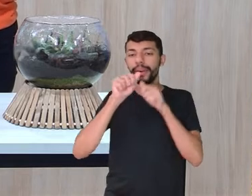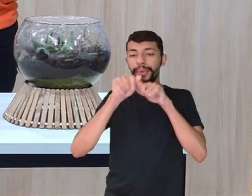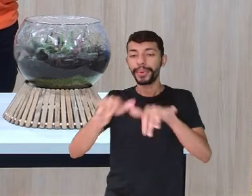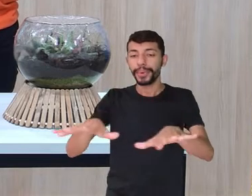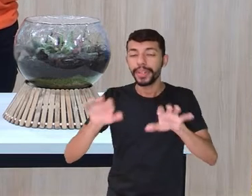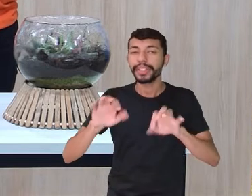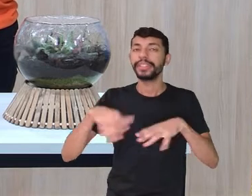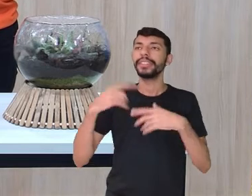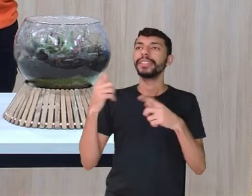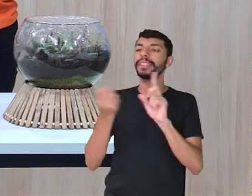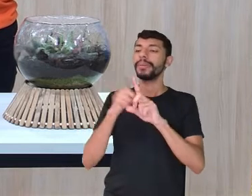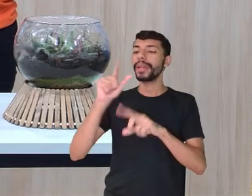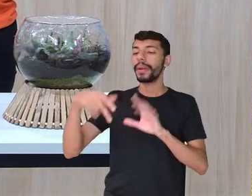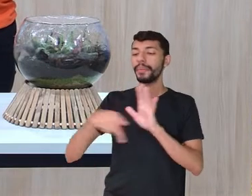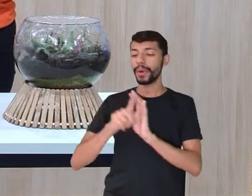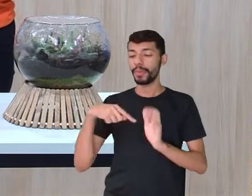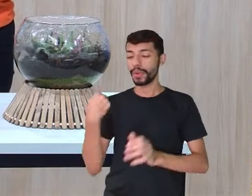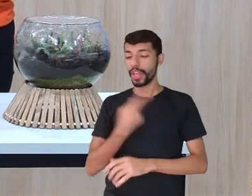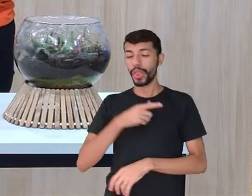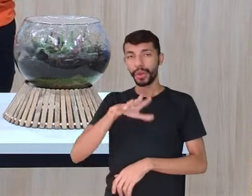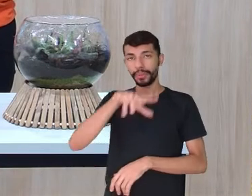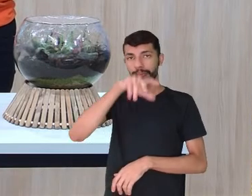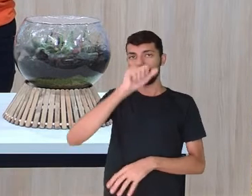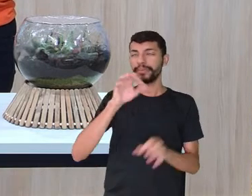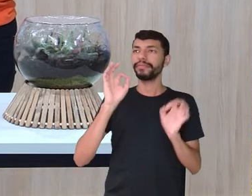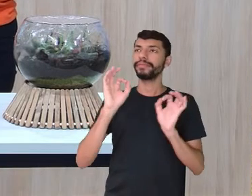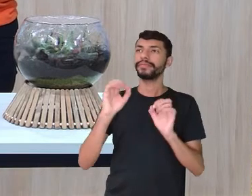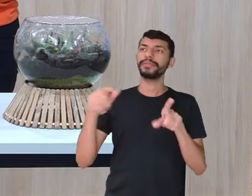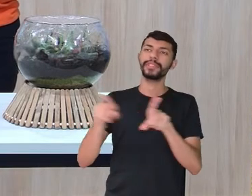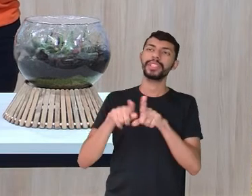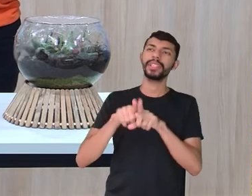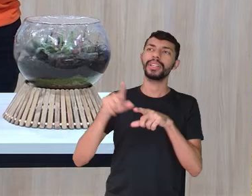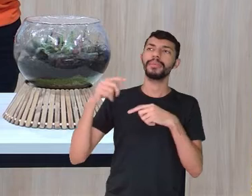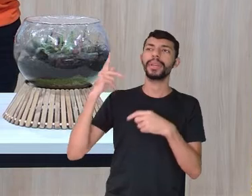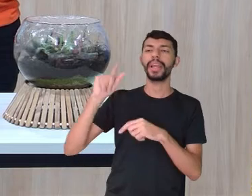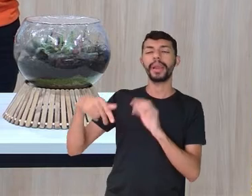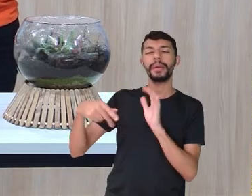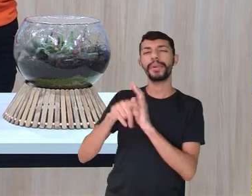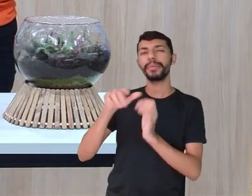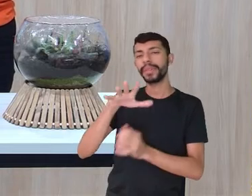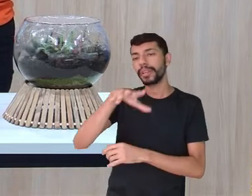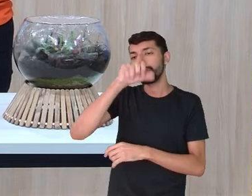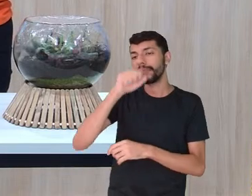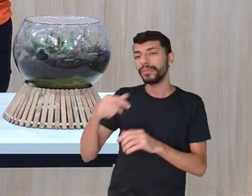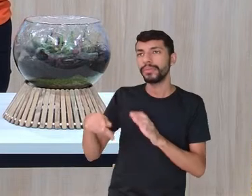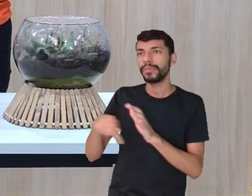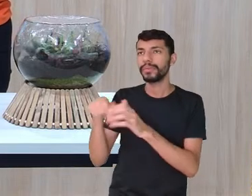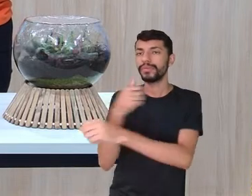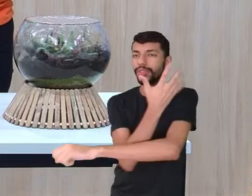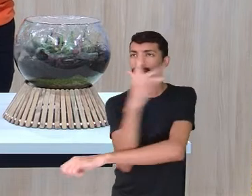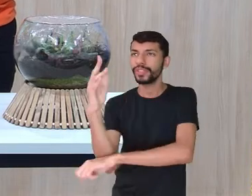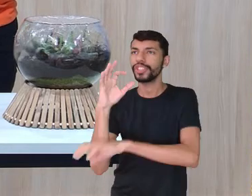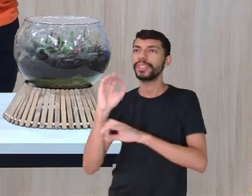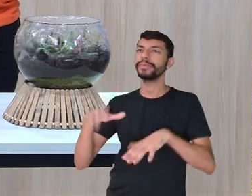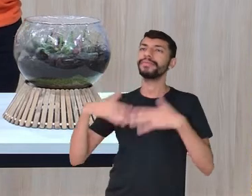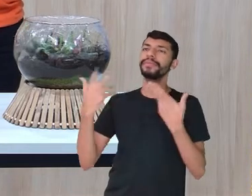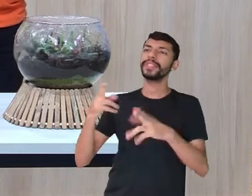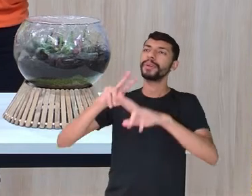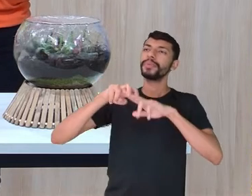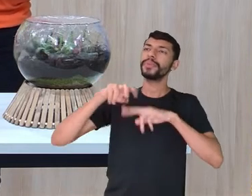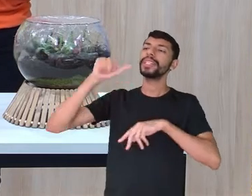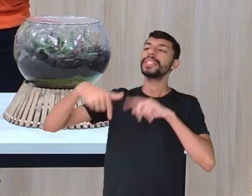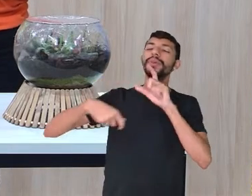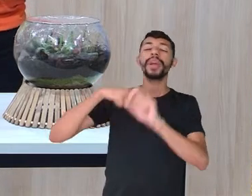também vai servir para a nossa respiração e também serve para a respiração deles. Então, por isso que os vegetais, eles